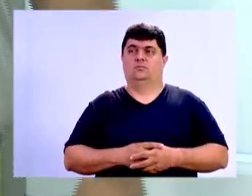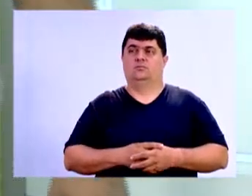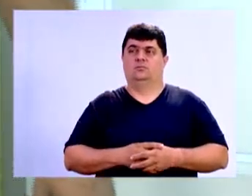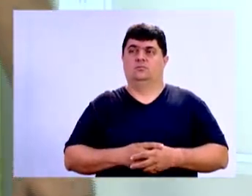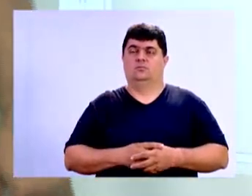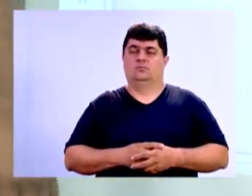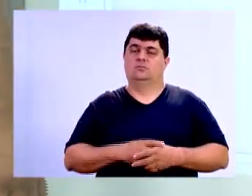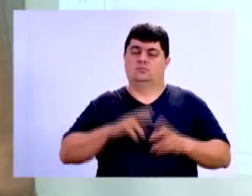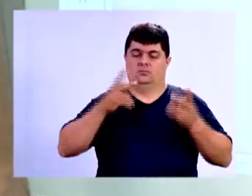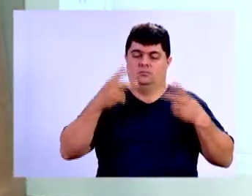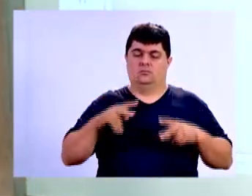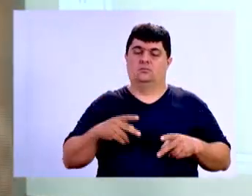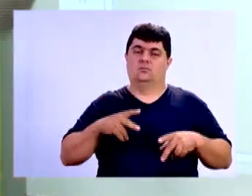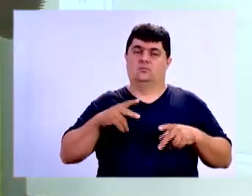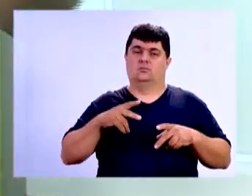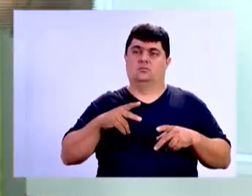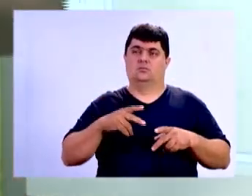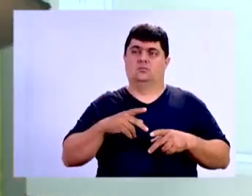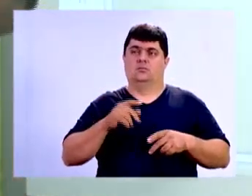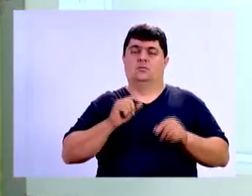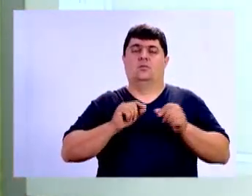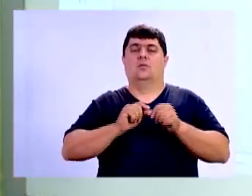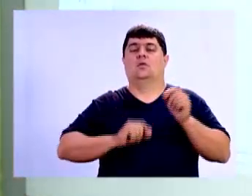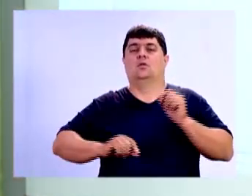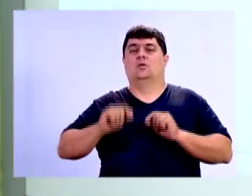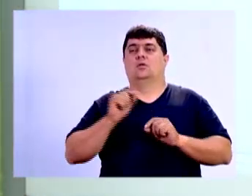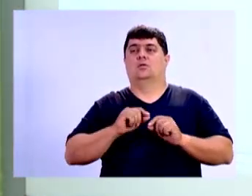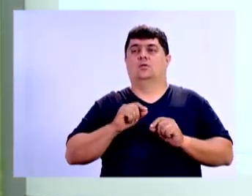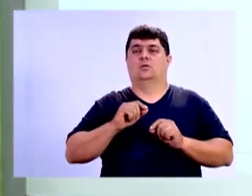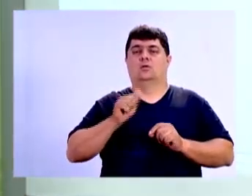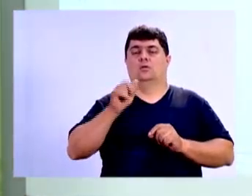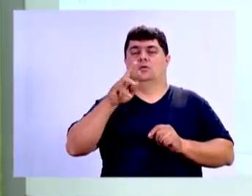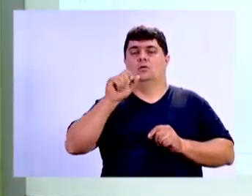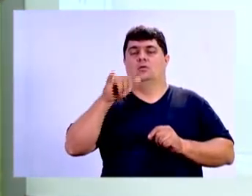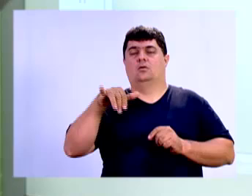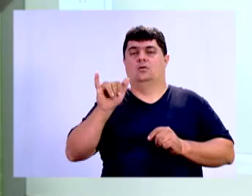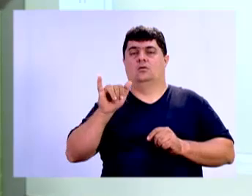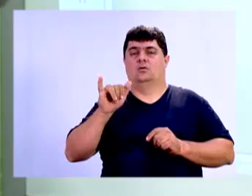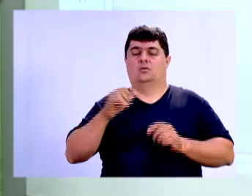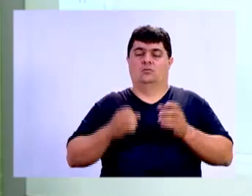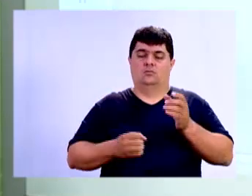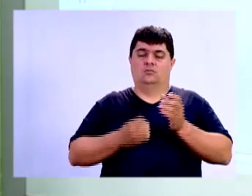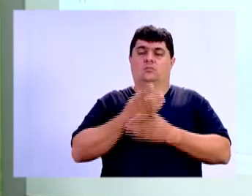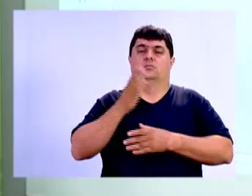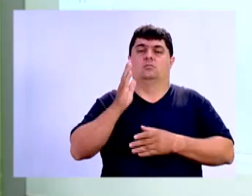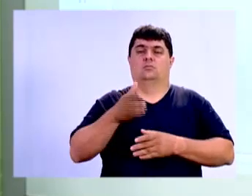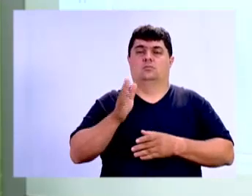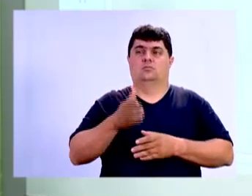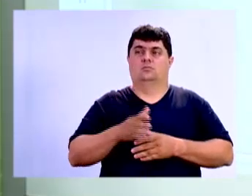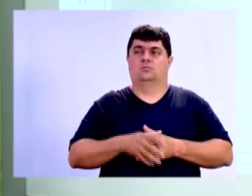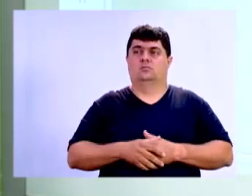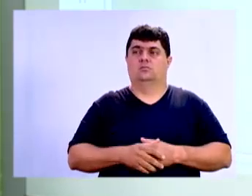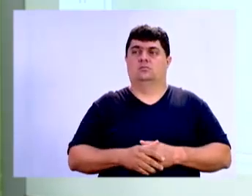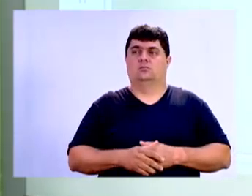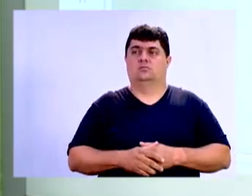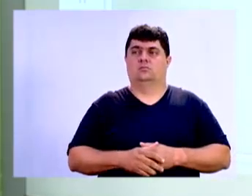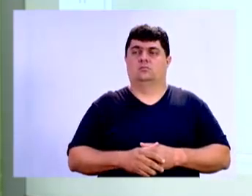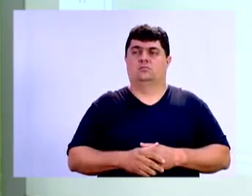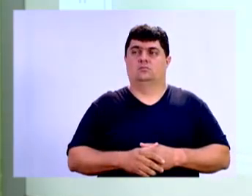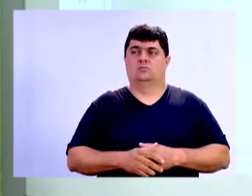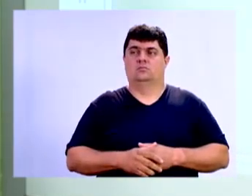De código para trabalhar com iterator. O que é que a gente fez aí no array list? Nós criamos o array list.